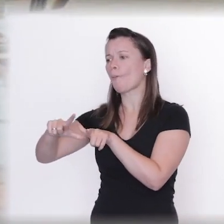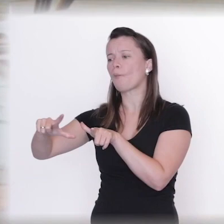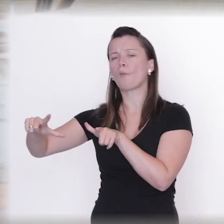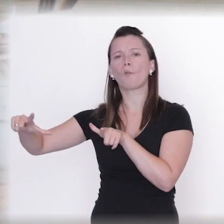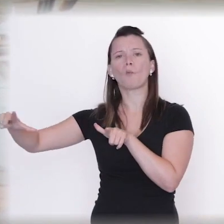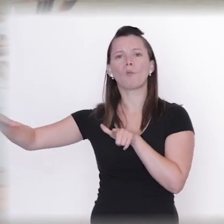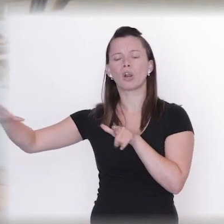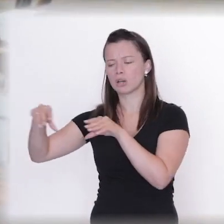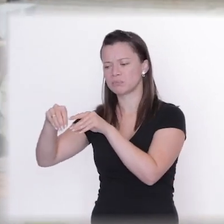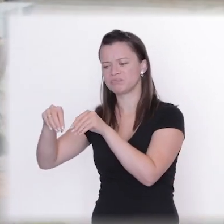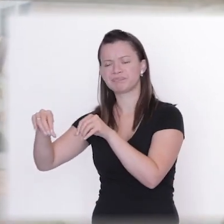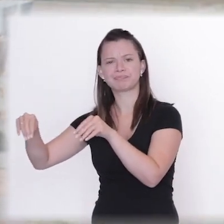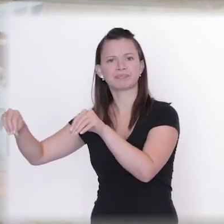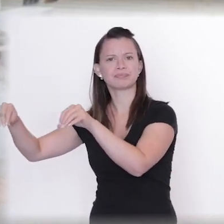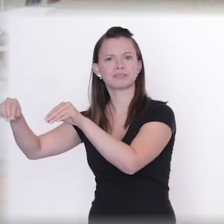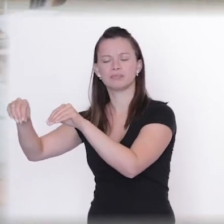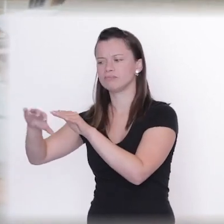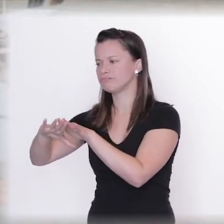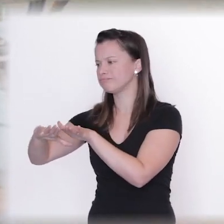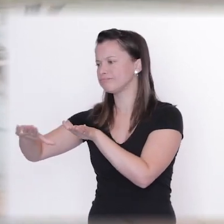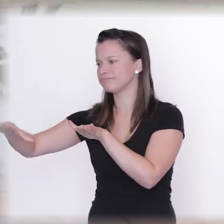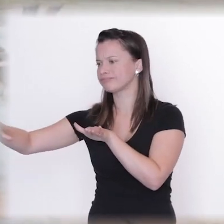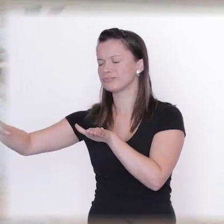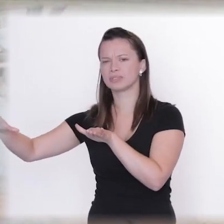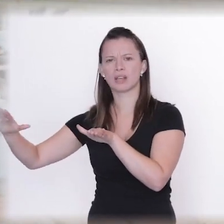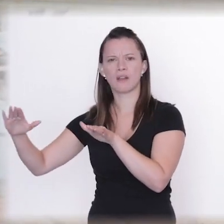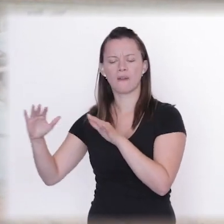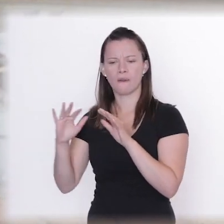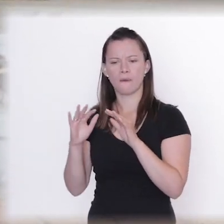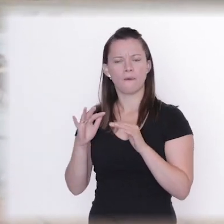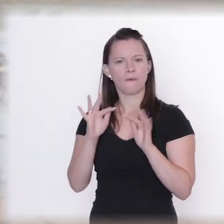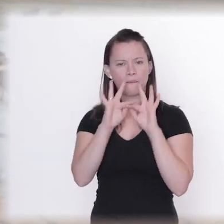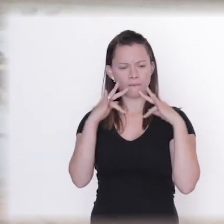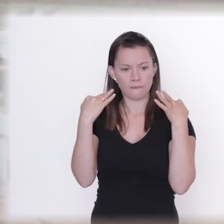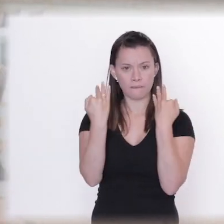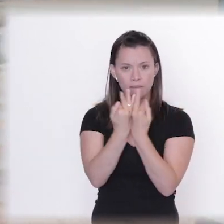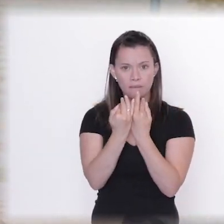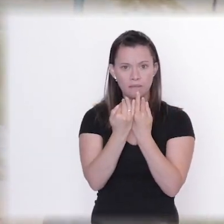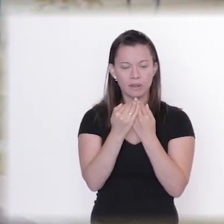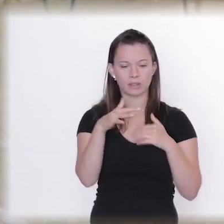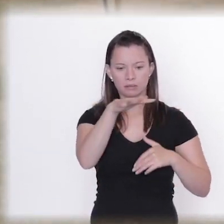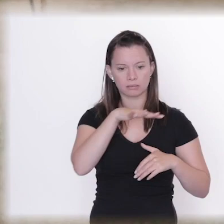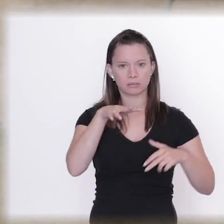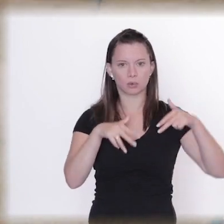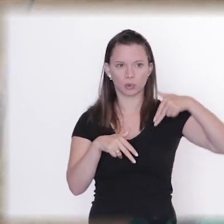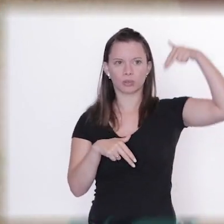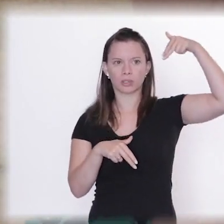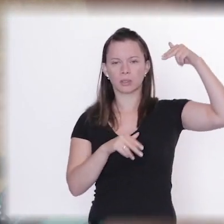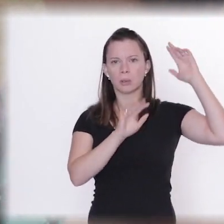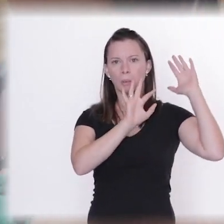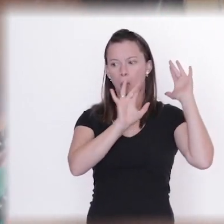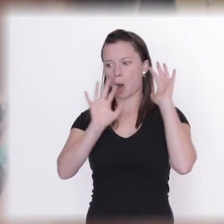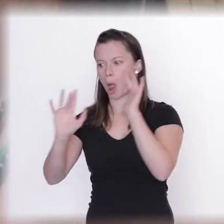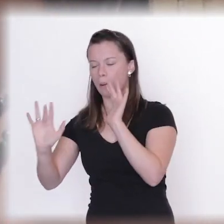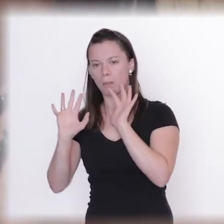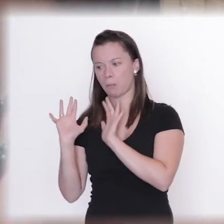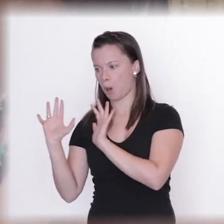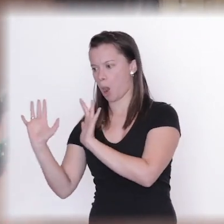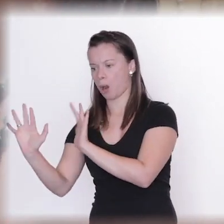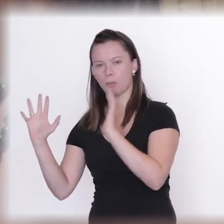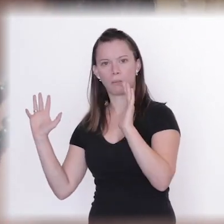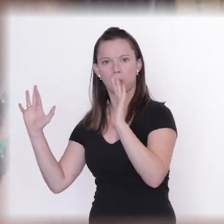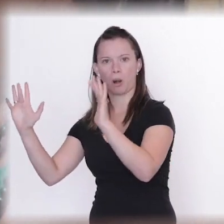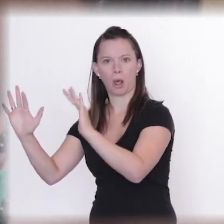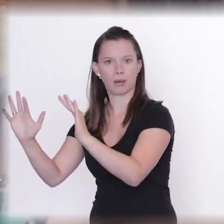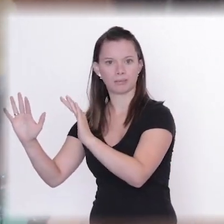terra, um afluxo gigantesco de famílias vindas do Nordeste e do Brasil, né, tentando se inserir no mercado de trabalho em São Paulo e